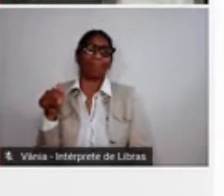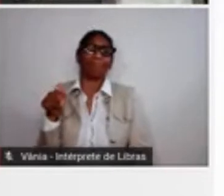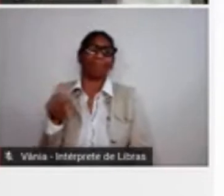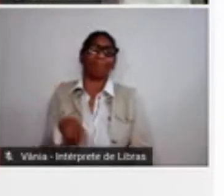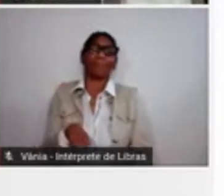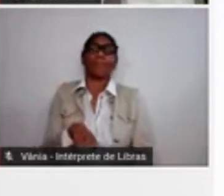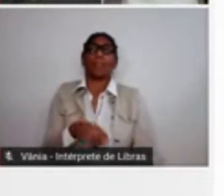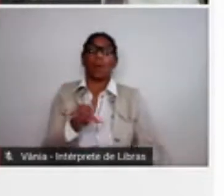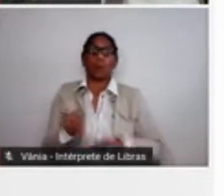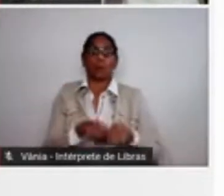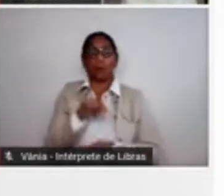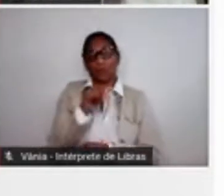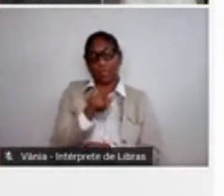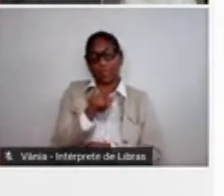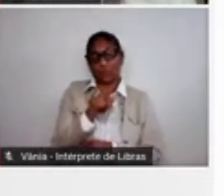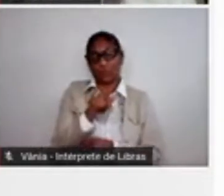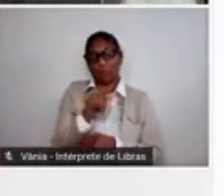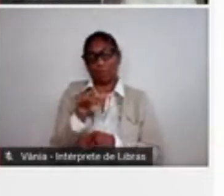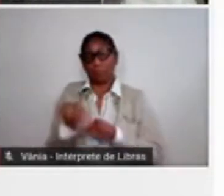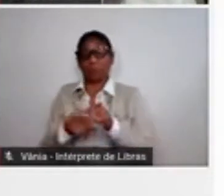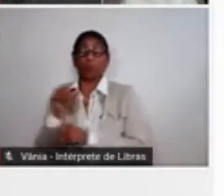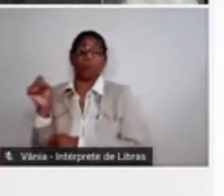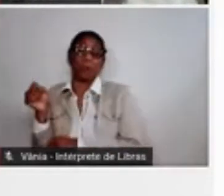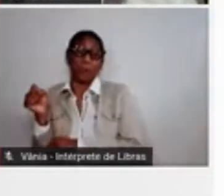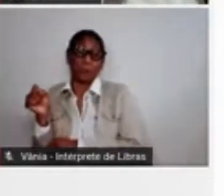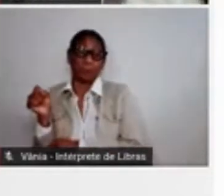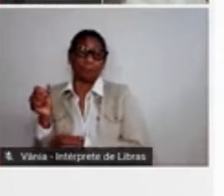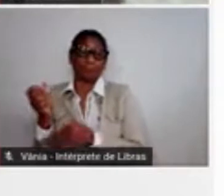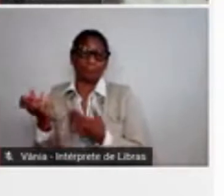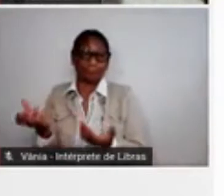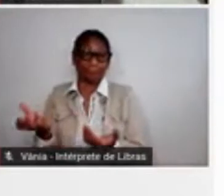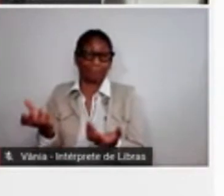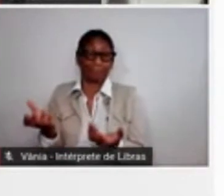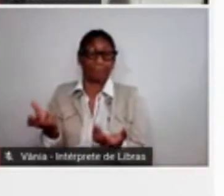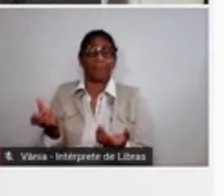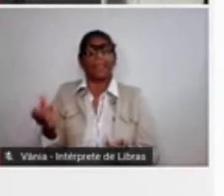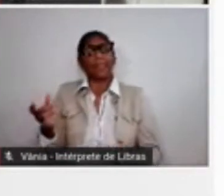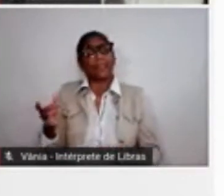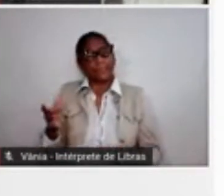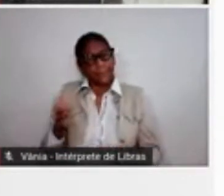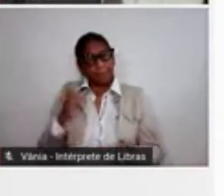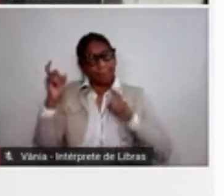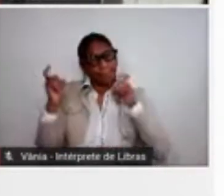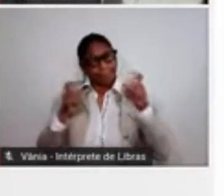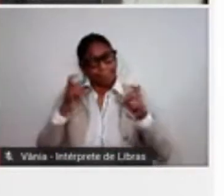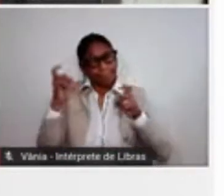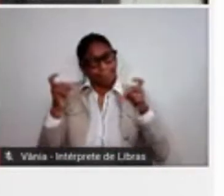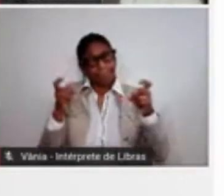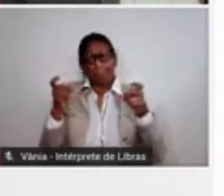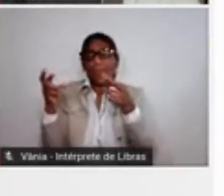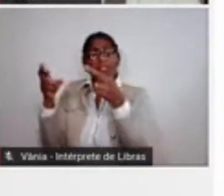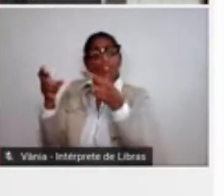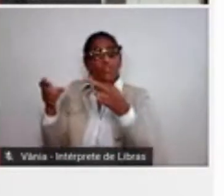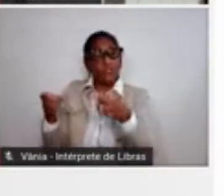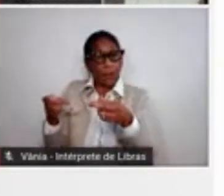para 12,7. E além disso, há um olhar sobre as condições dessa região,